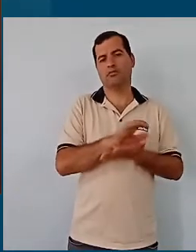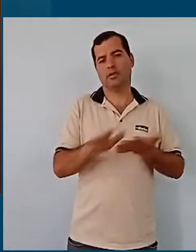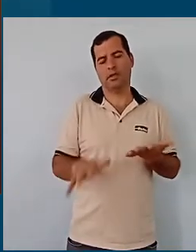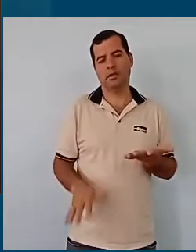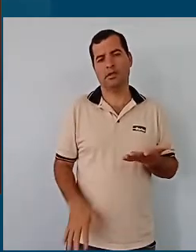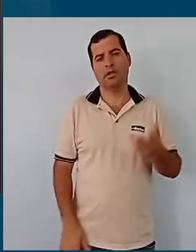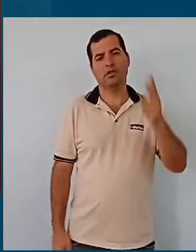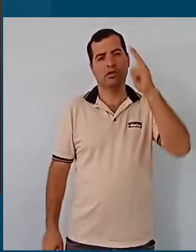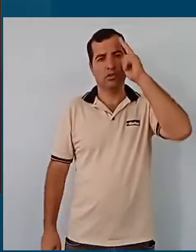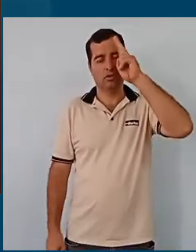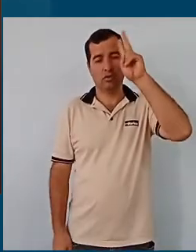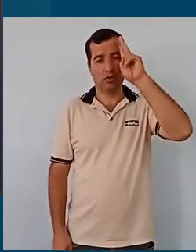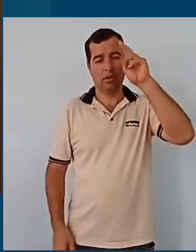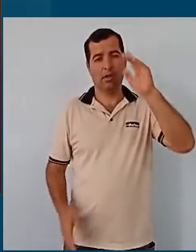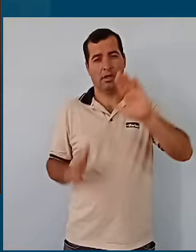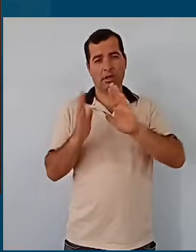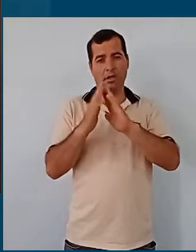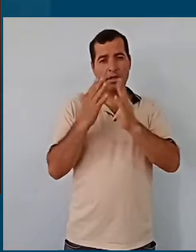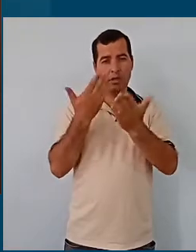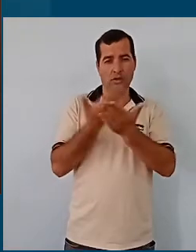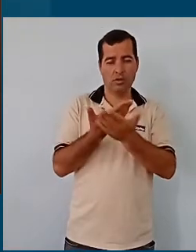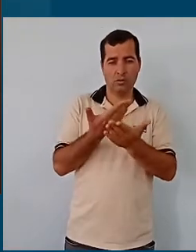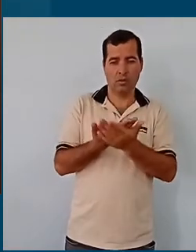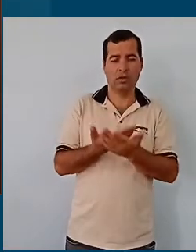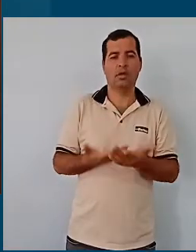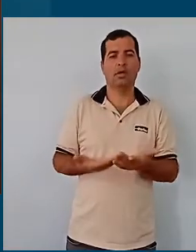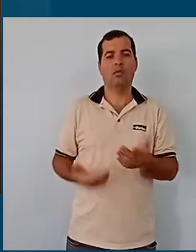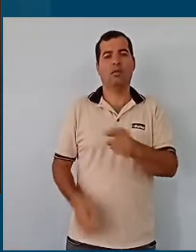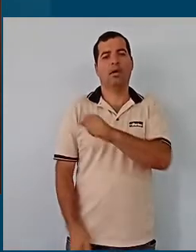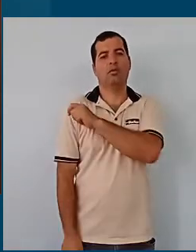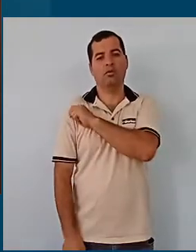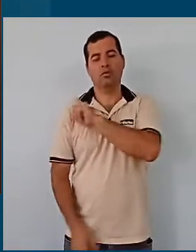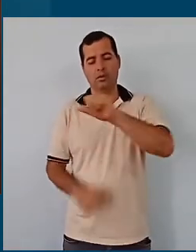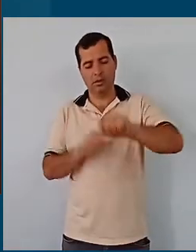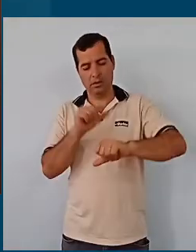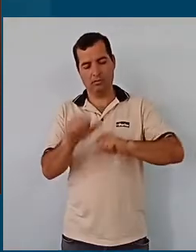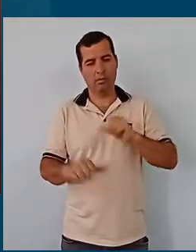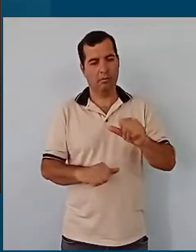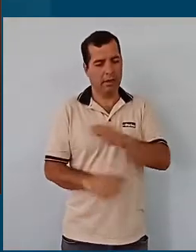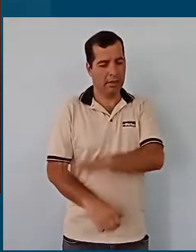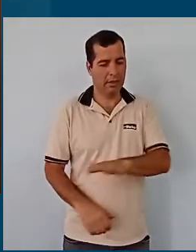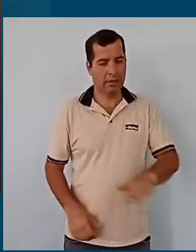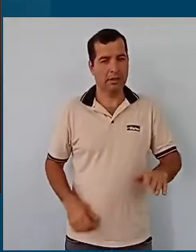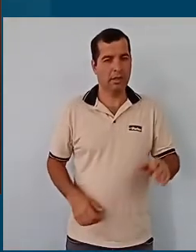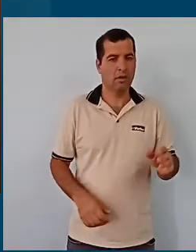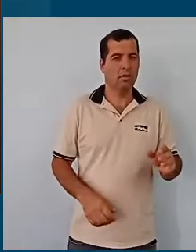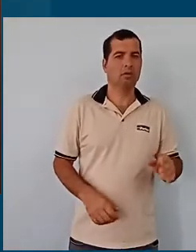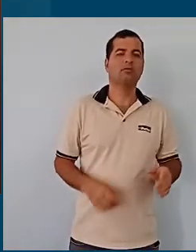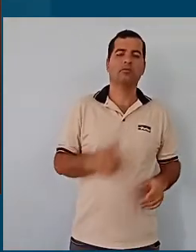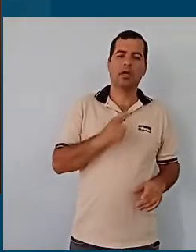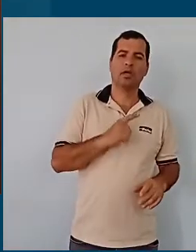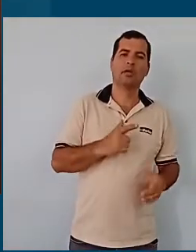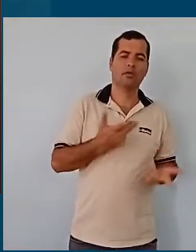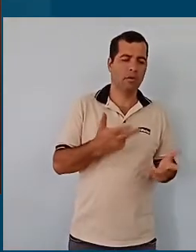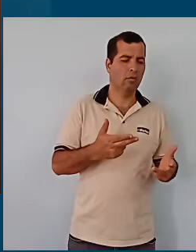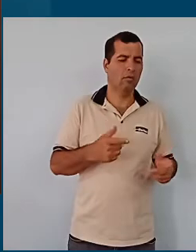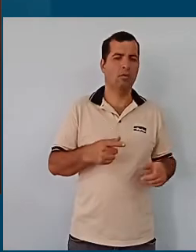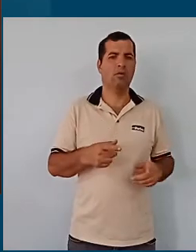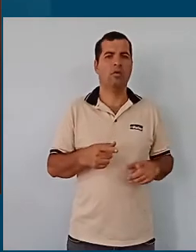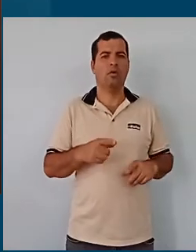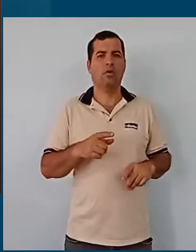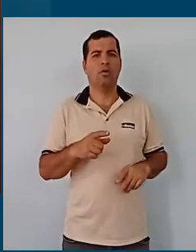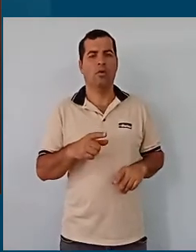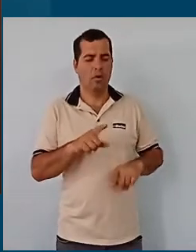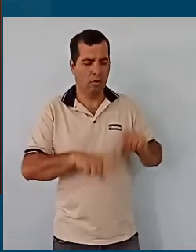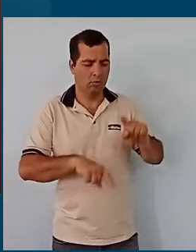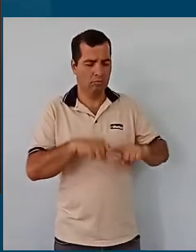nossa escola faz do aluno, faz da criança objeto do trabalho do educador, com toda a boa intenção